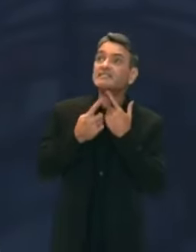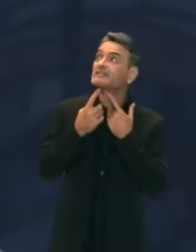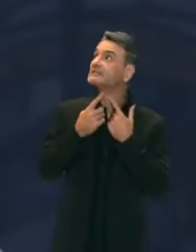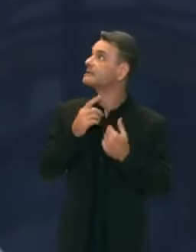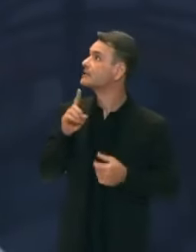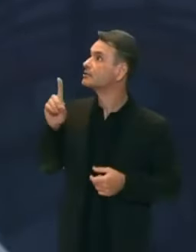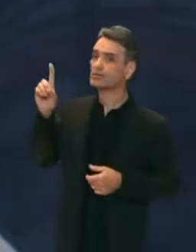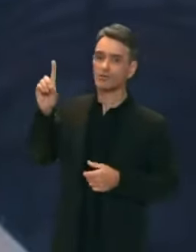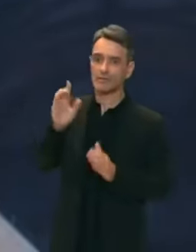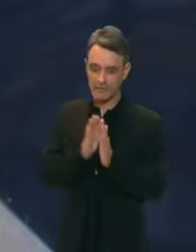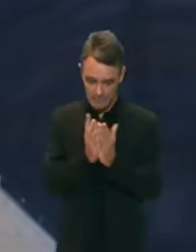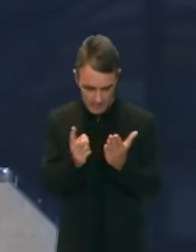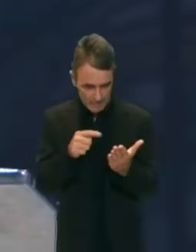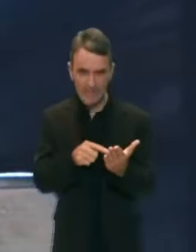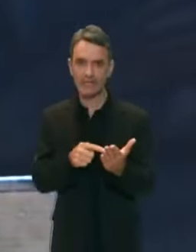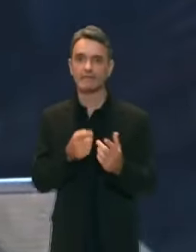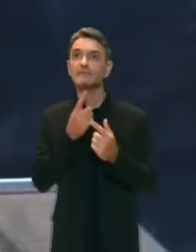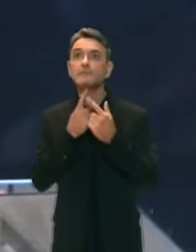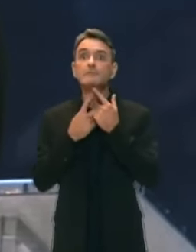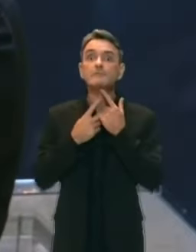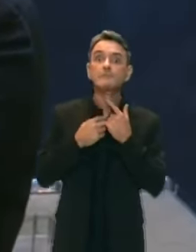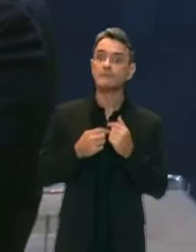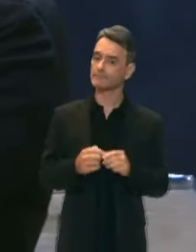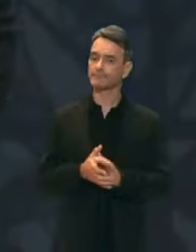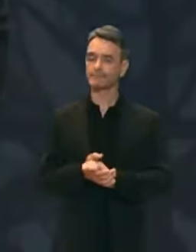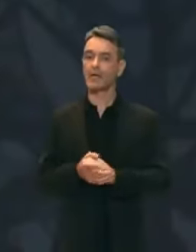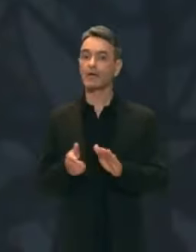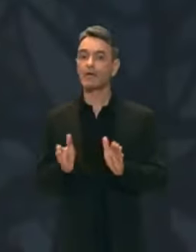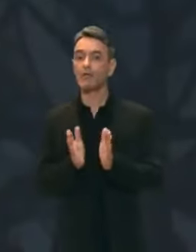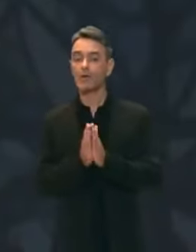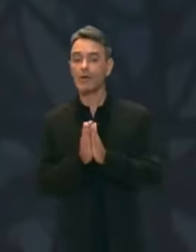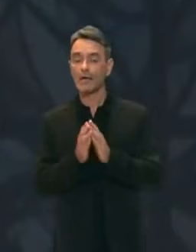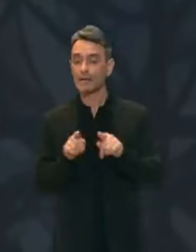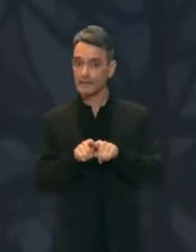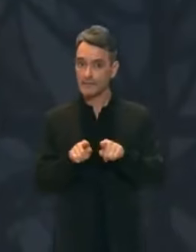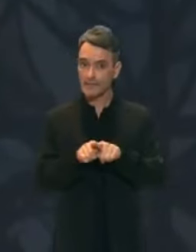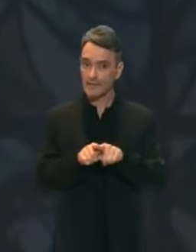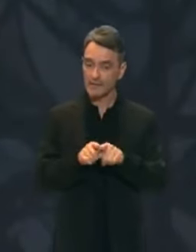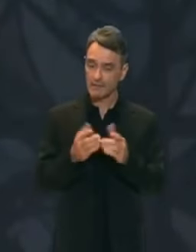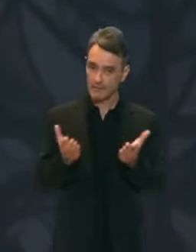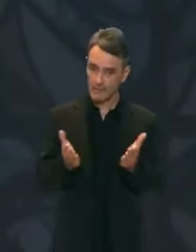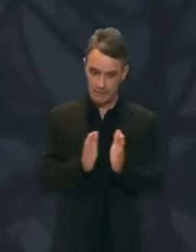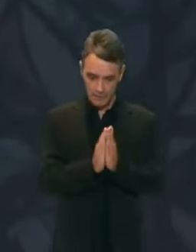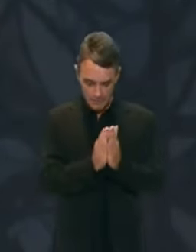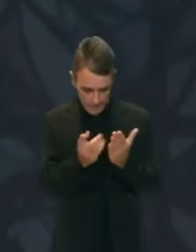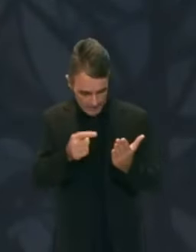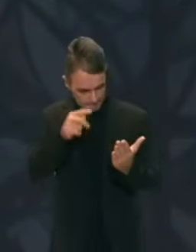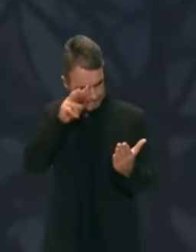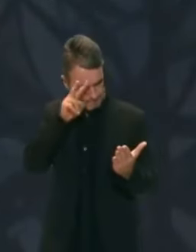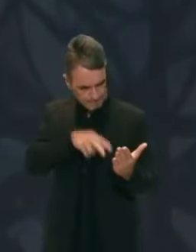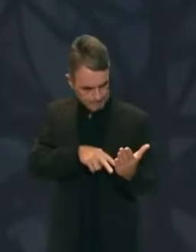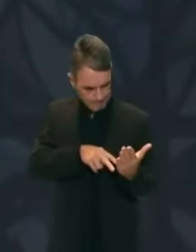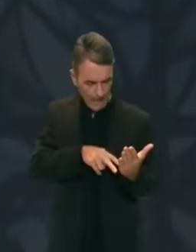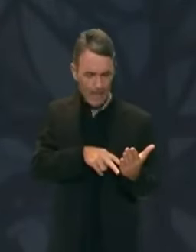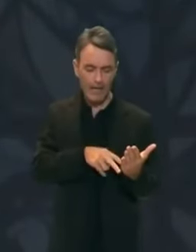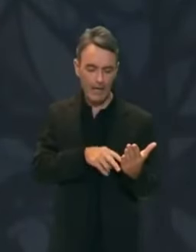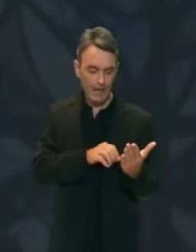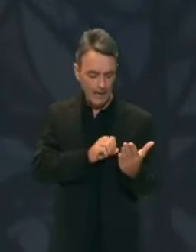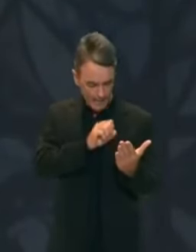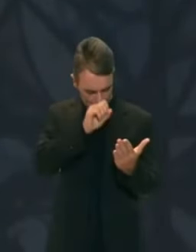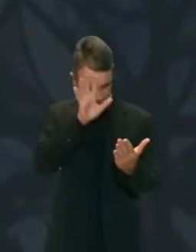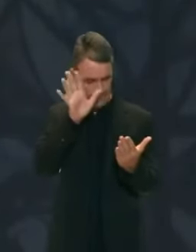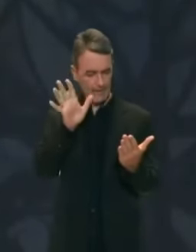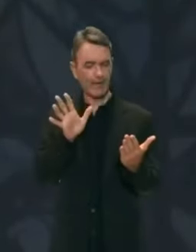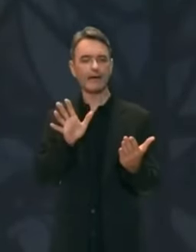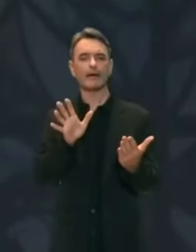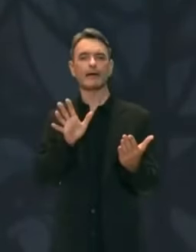fome da palavra. Mas eu vou orar também para que essa palavra, quando você lê, fique clara, porque tem